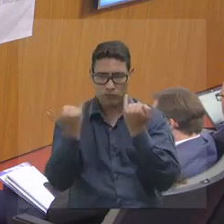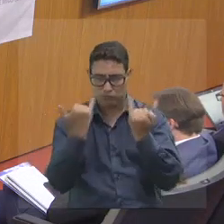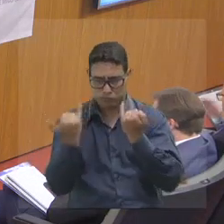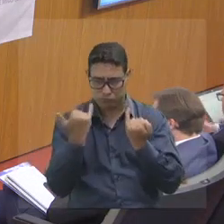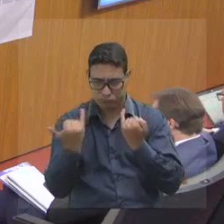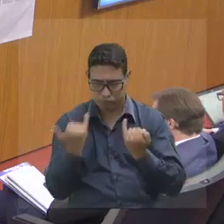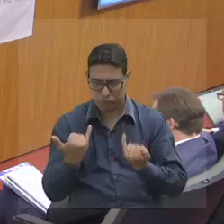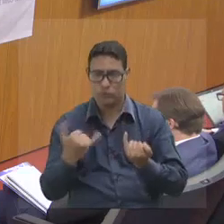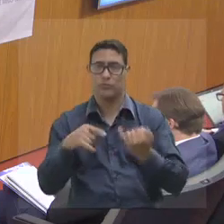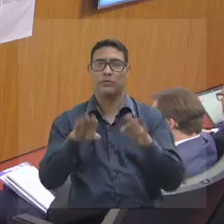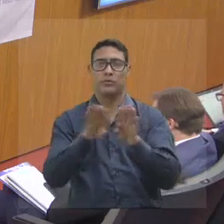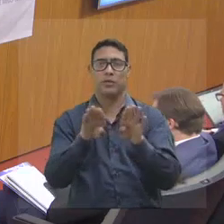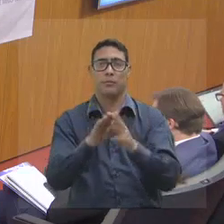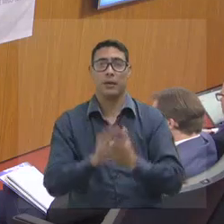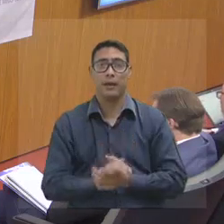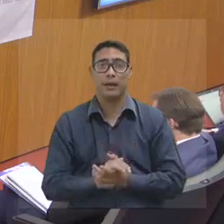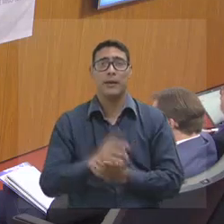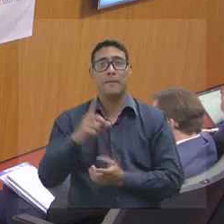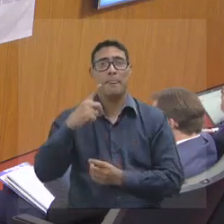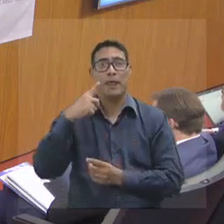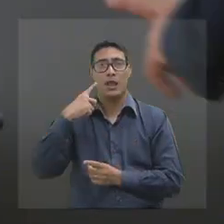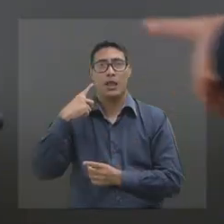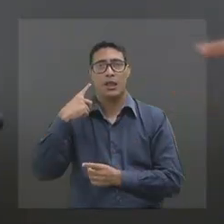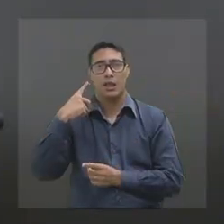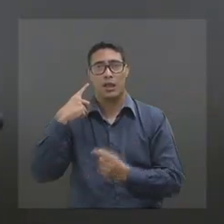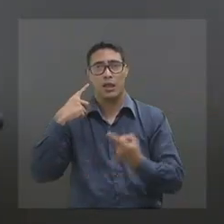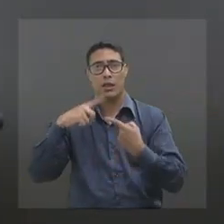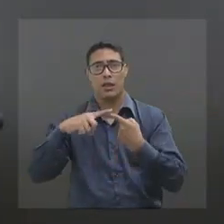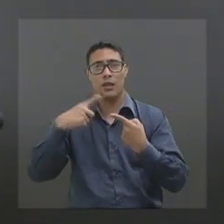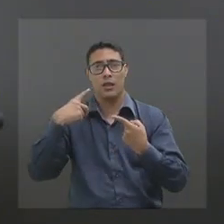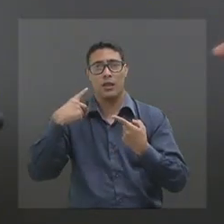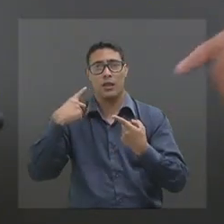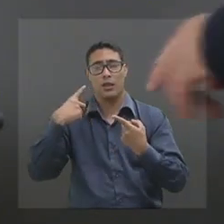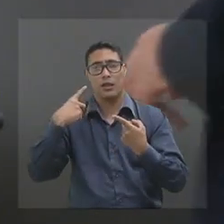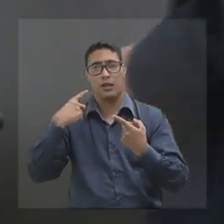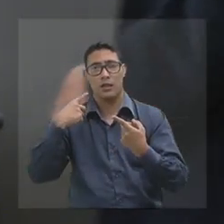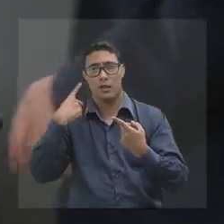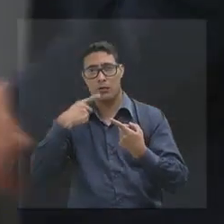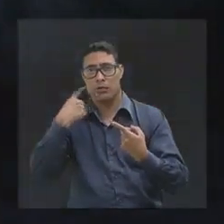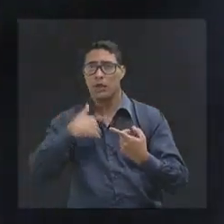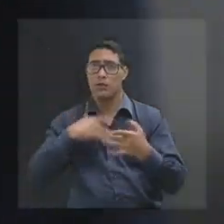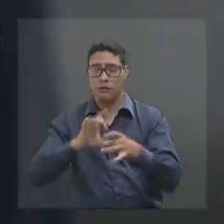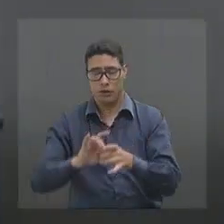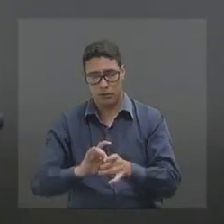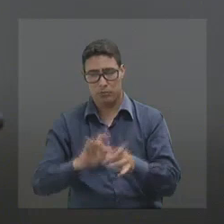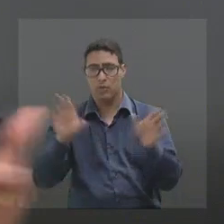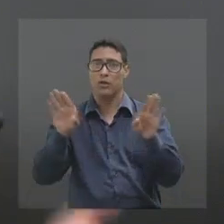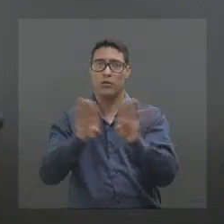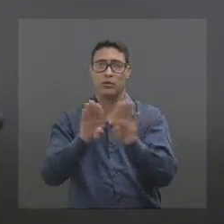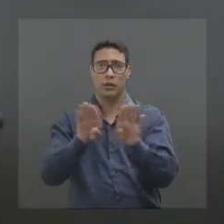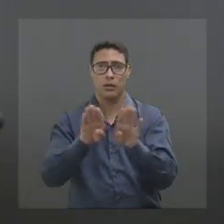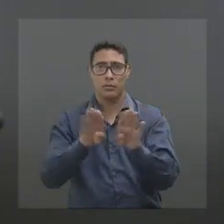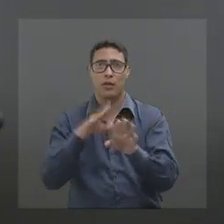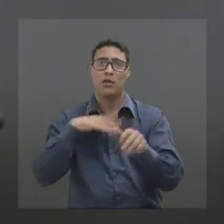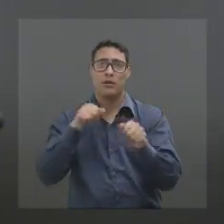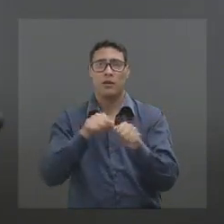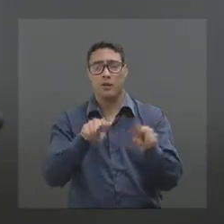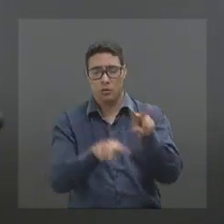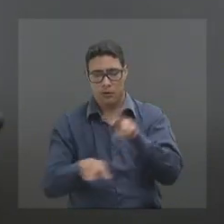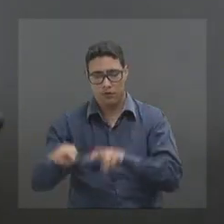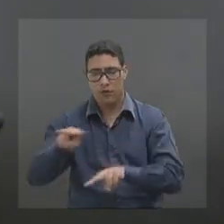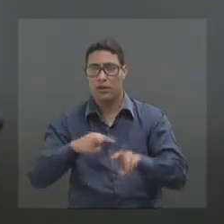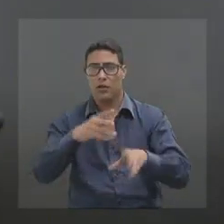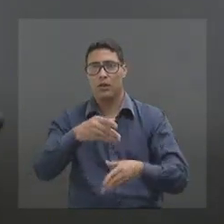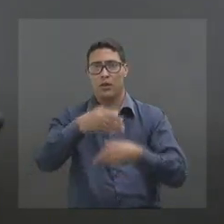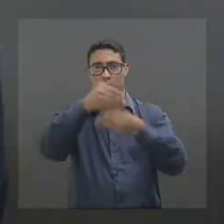e deputada em relação aos prints que você tem eu fico absolutamente à disposição também para a gente fazer alguma avaliação adicional